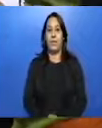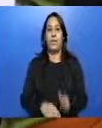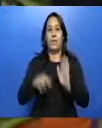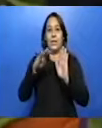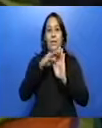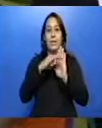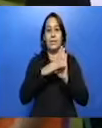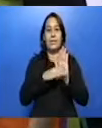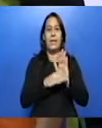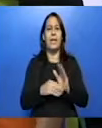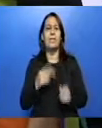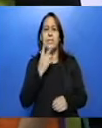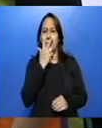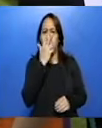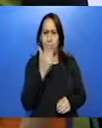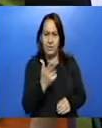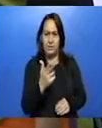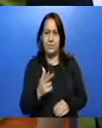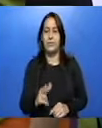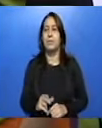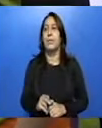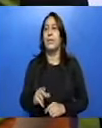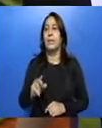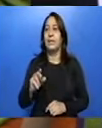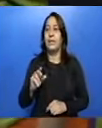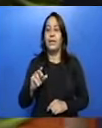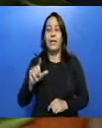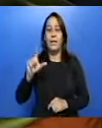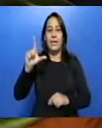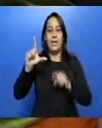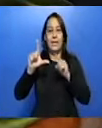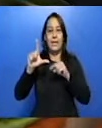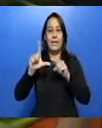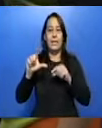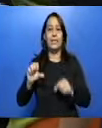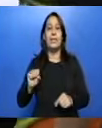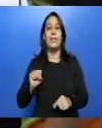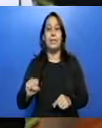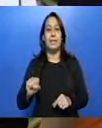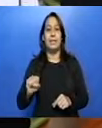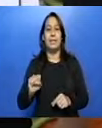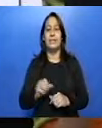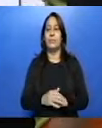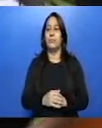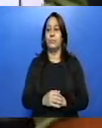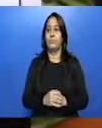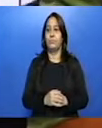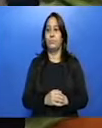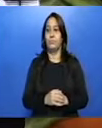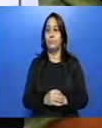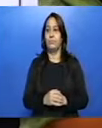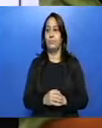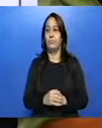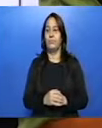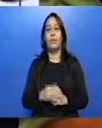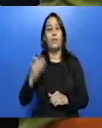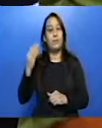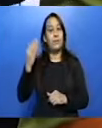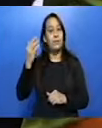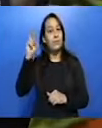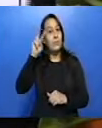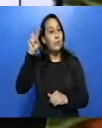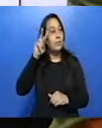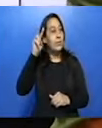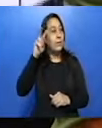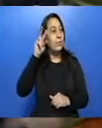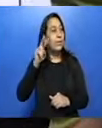mesma. Vamos lá? Letra S, e você já estudou isso, a letra S. Então, vamos lembrar o que a gente